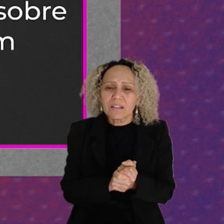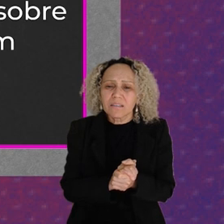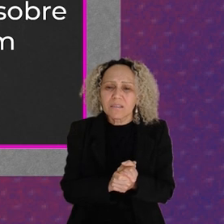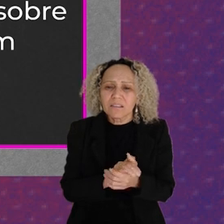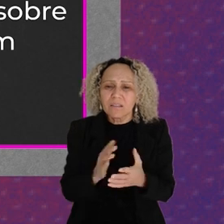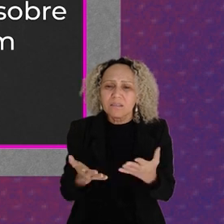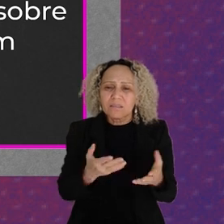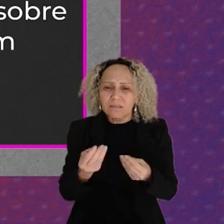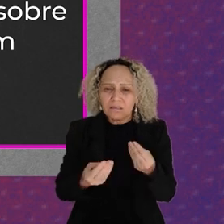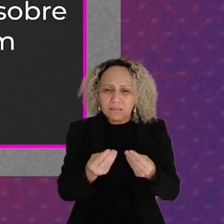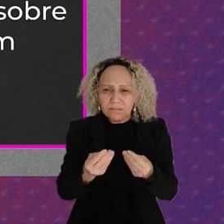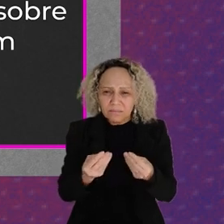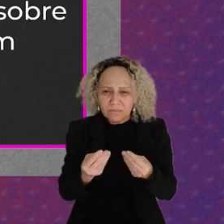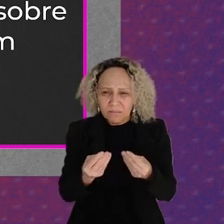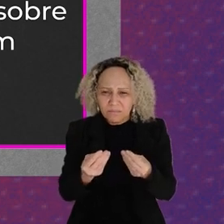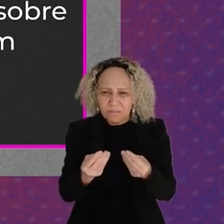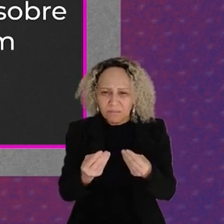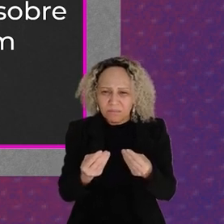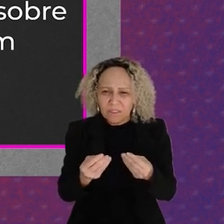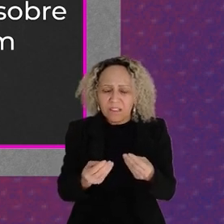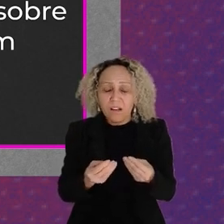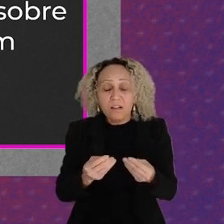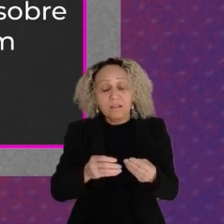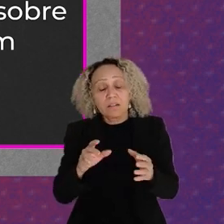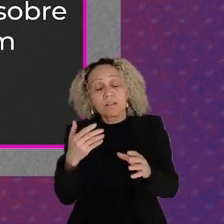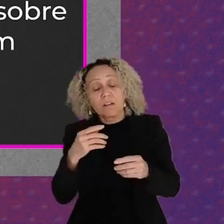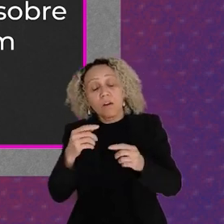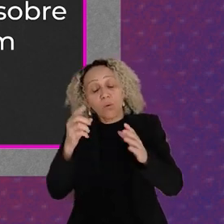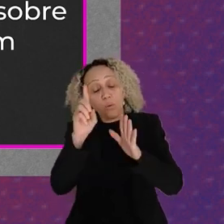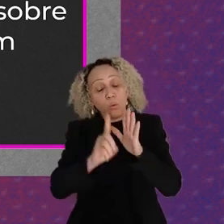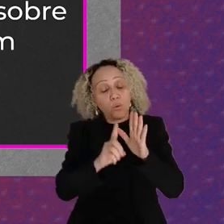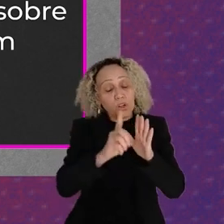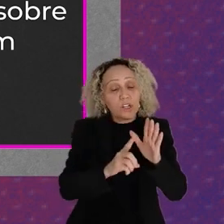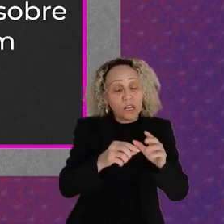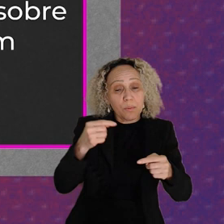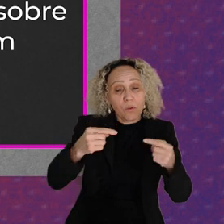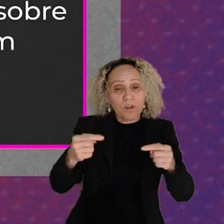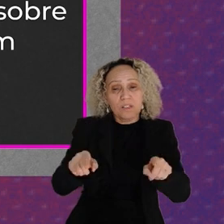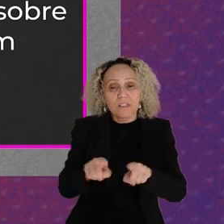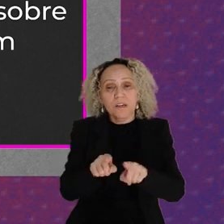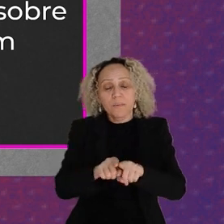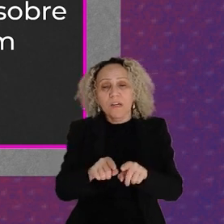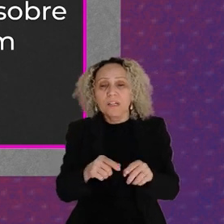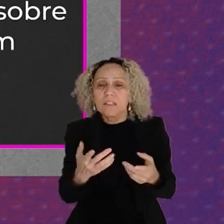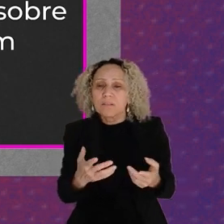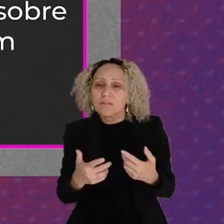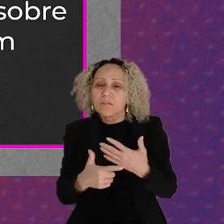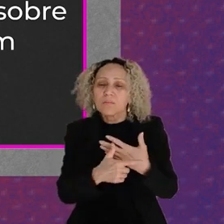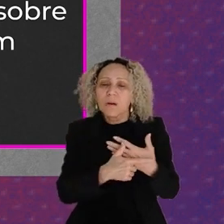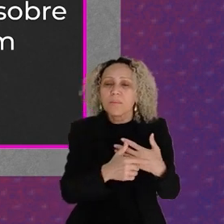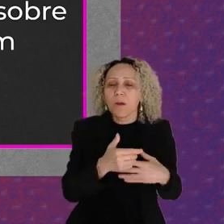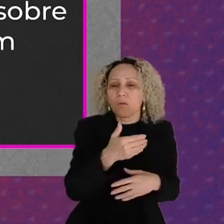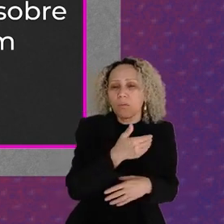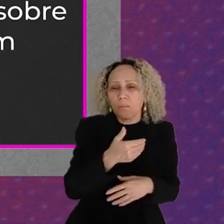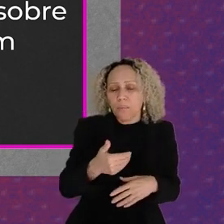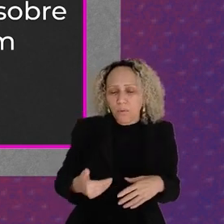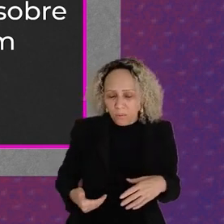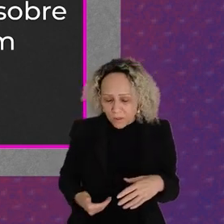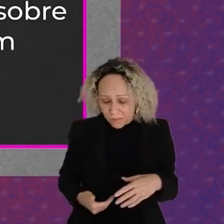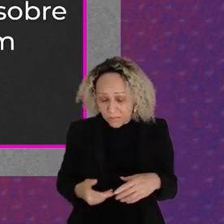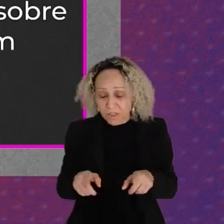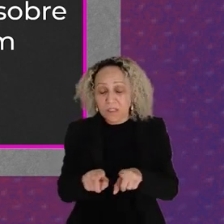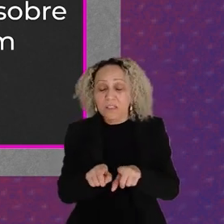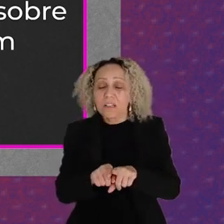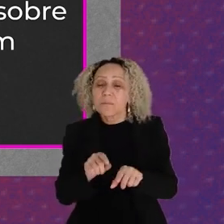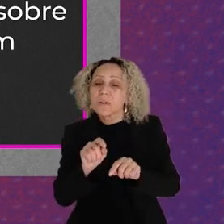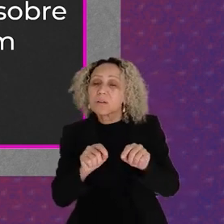direitos políticos e de suas funções públicas, e para assegurar a participação de mulheres em debates eleitorais, e dispõe sobre os